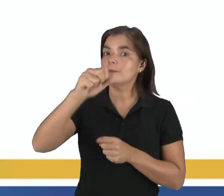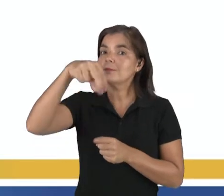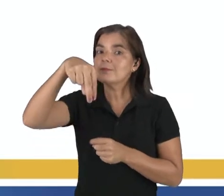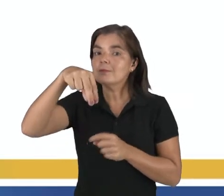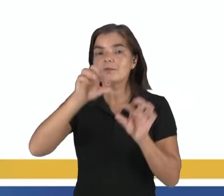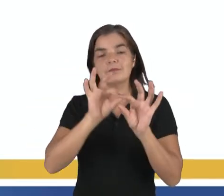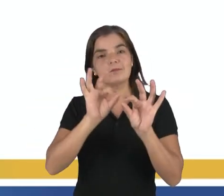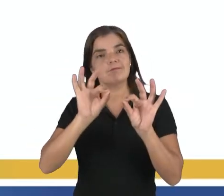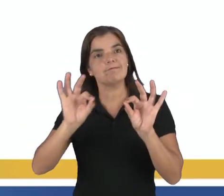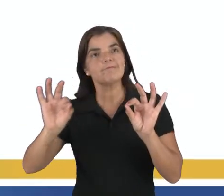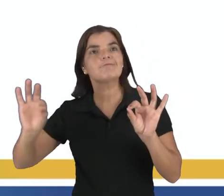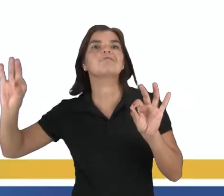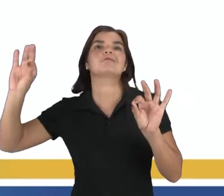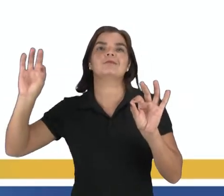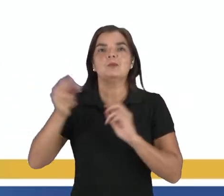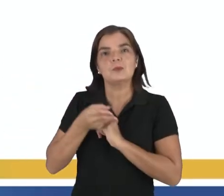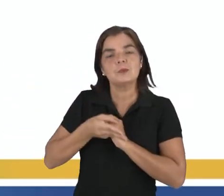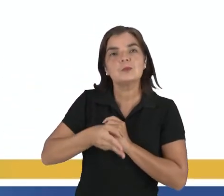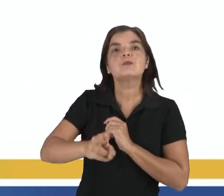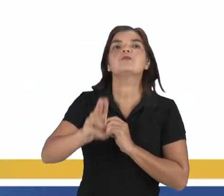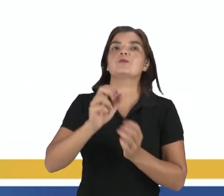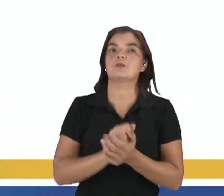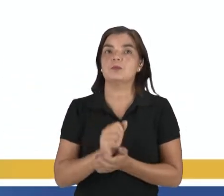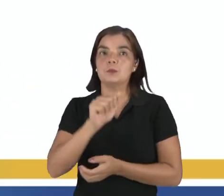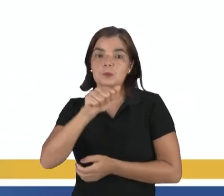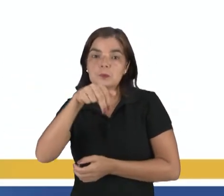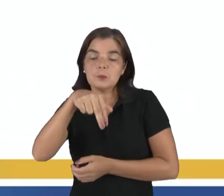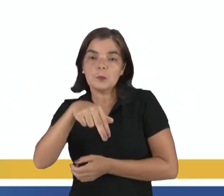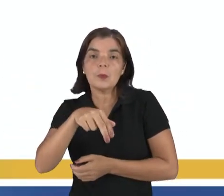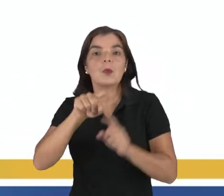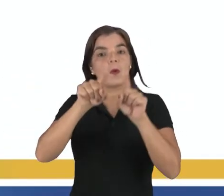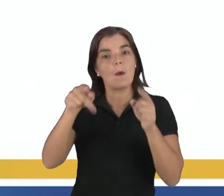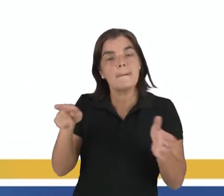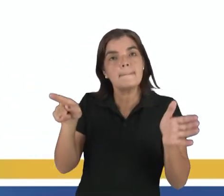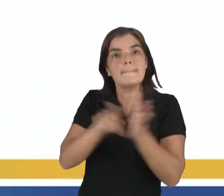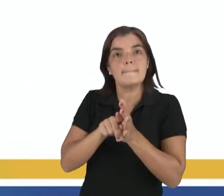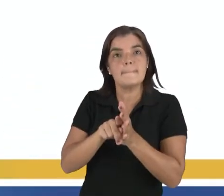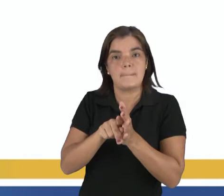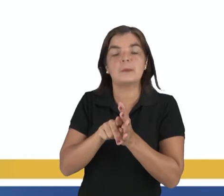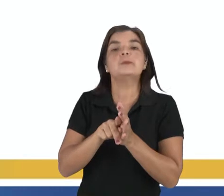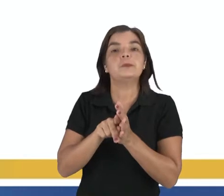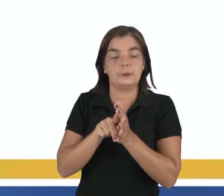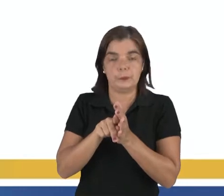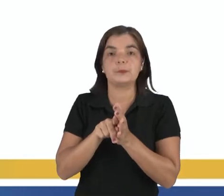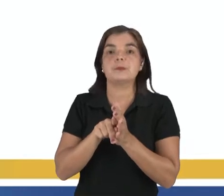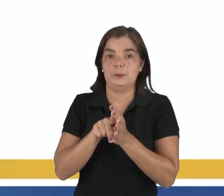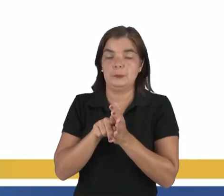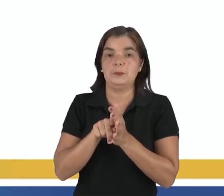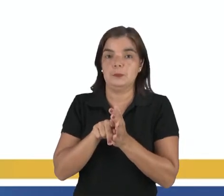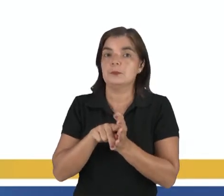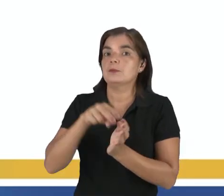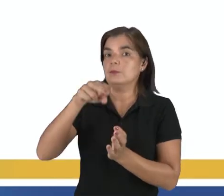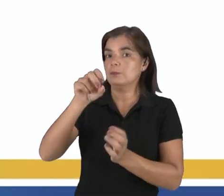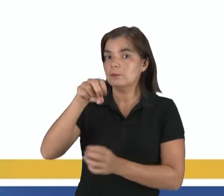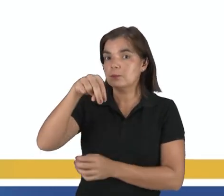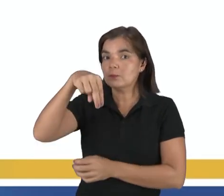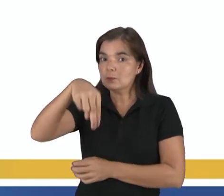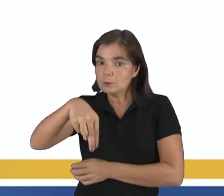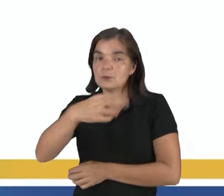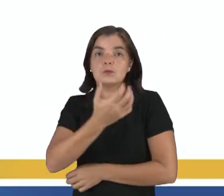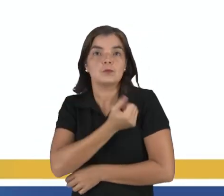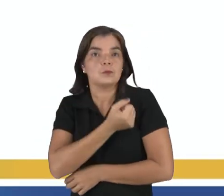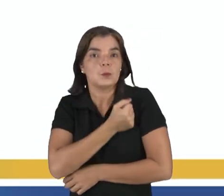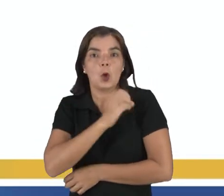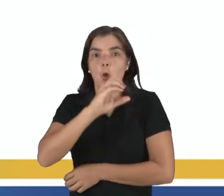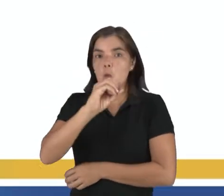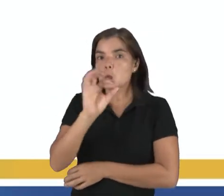AN. Ou ainda, o AN, ele pertence, ou essa nomenclatura N, pertence aos números naturais